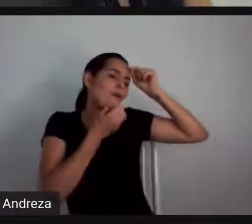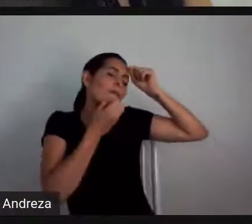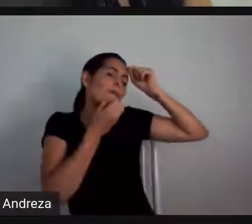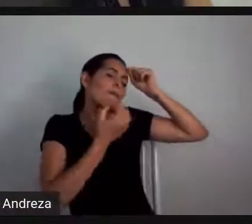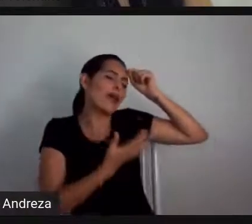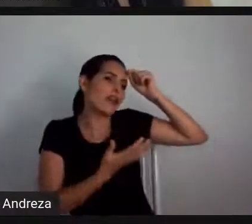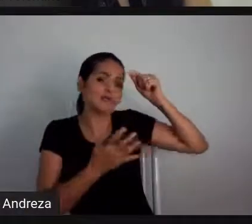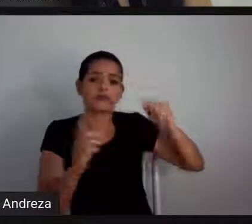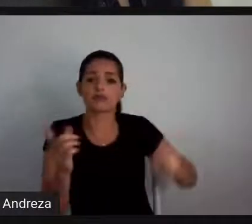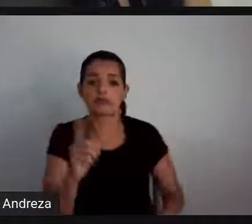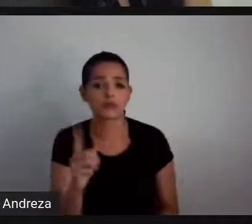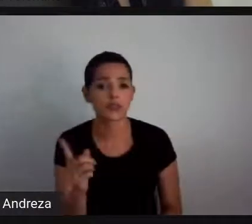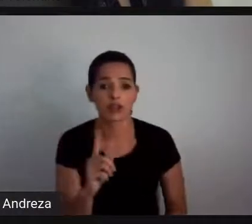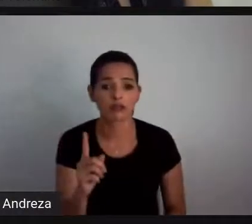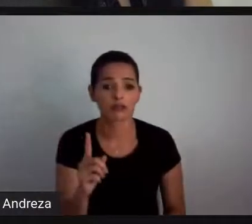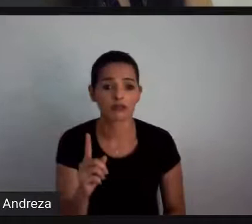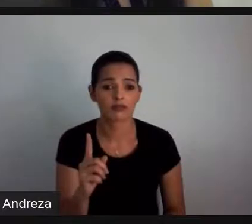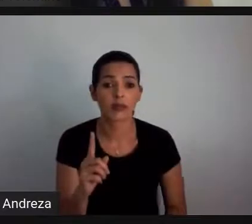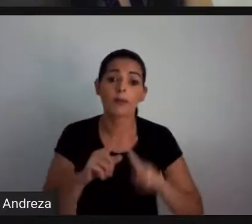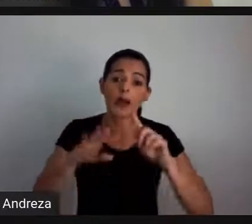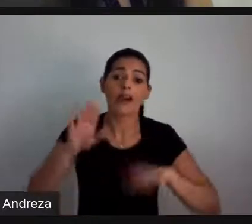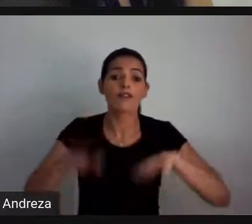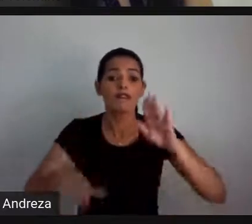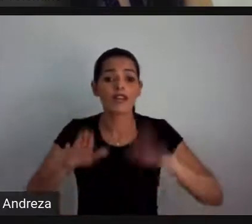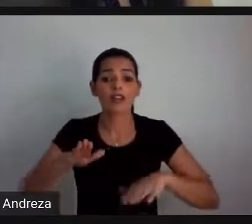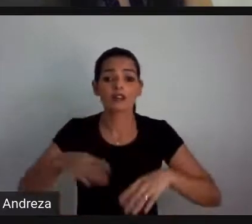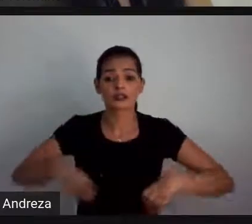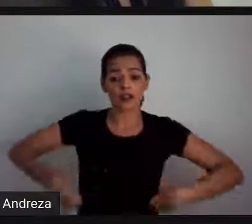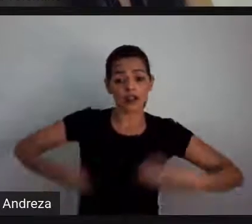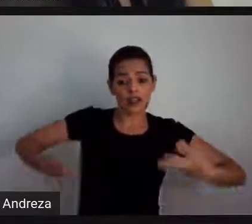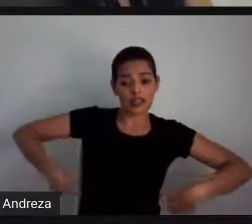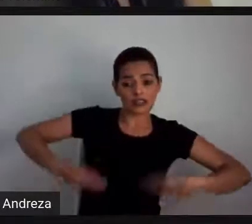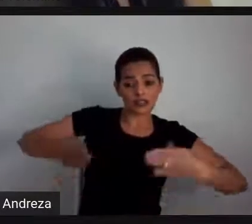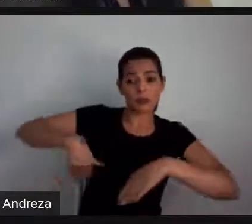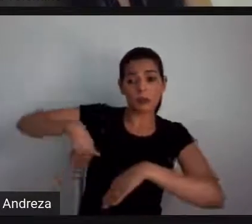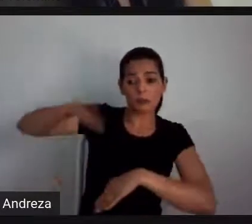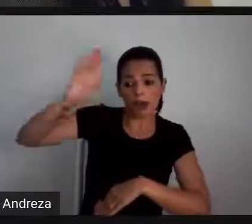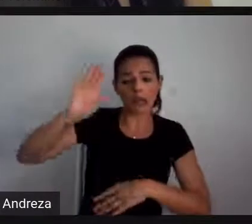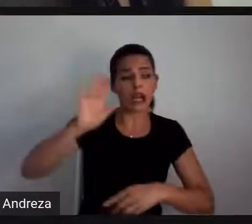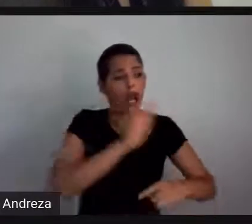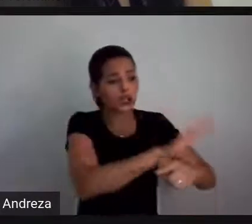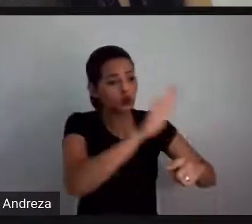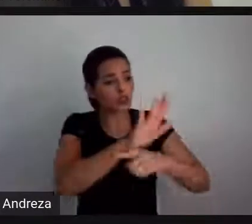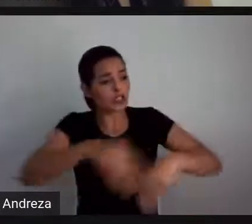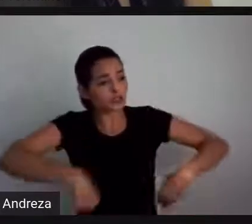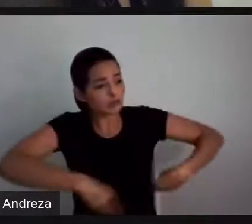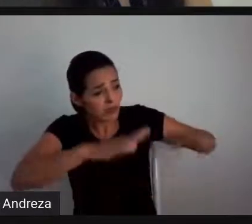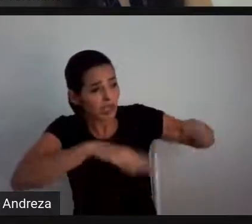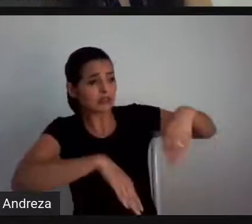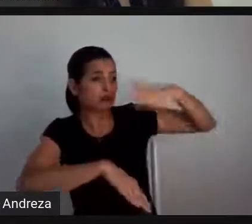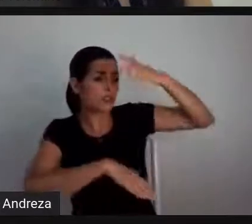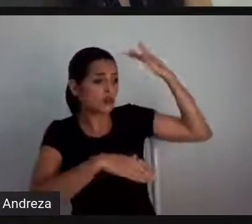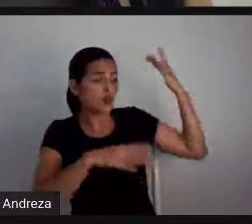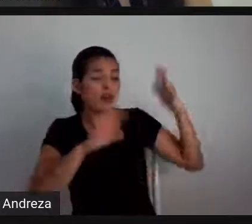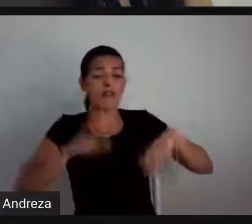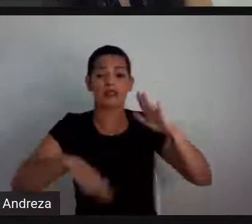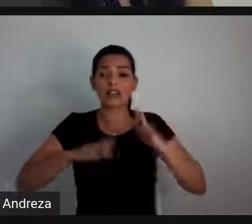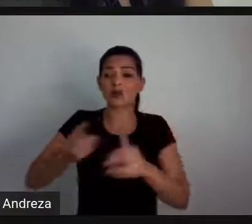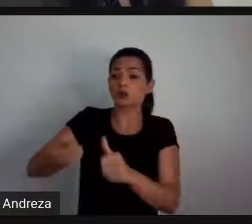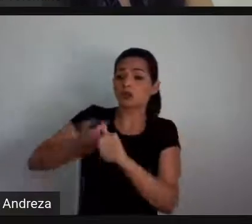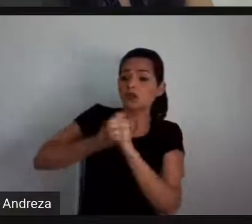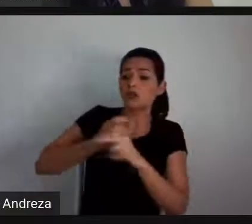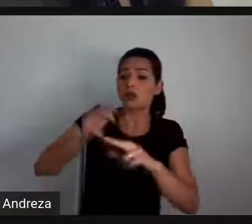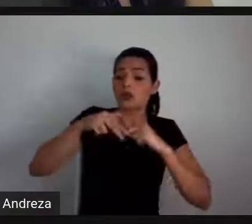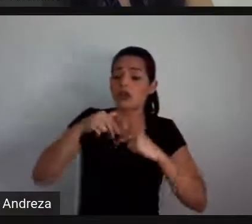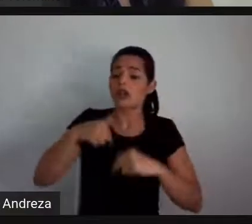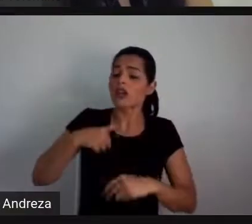repente eu estou pagando mais coisas do que eu deveria, ajudando mais pessoas do que eu deveria, às vezes até comprometendo o meu orçamento, porque eu estou